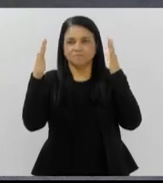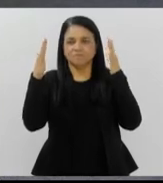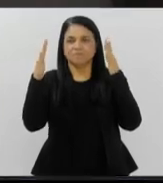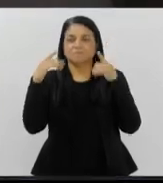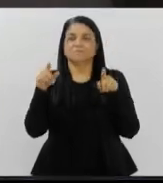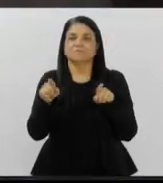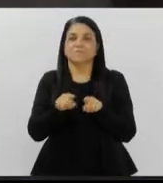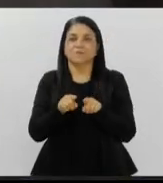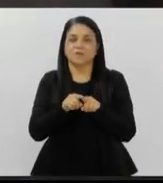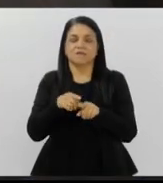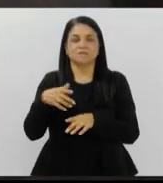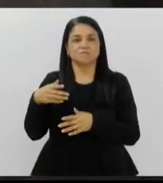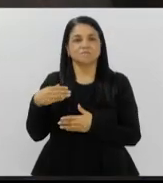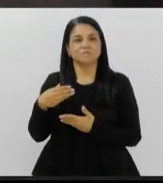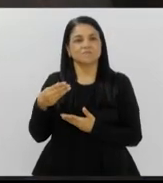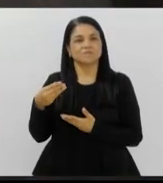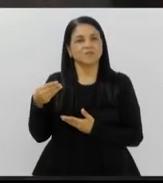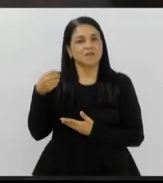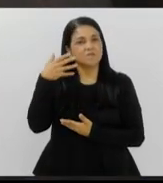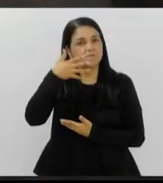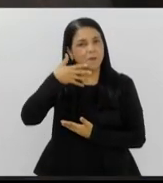Também concedo a fala,